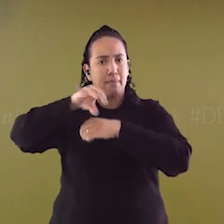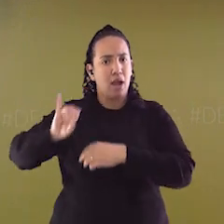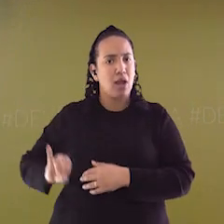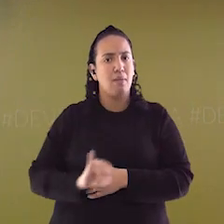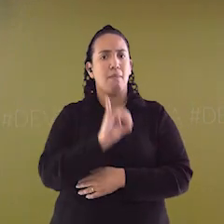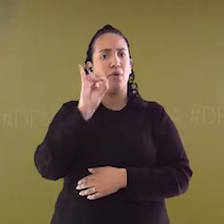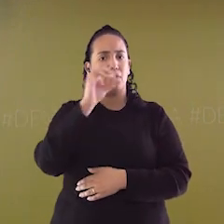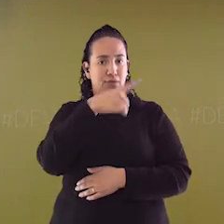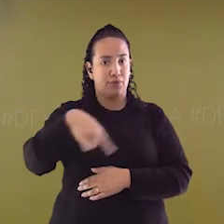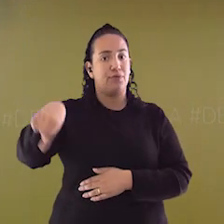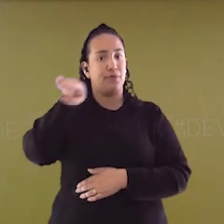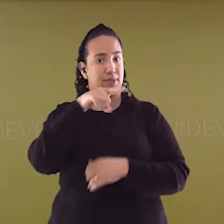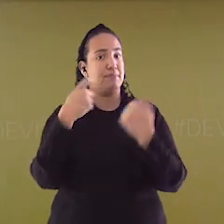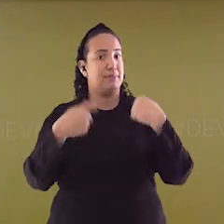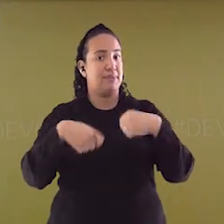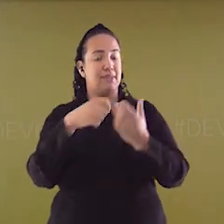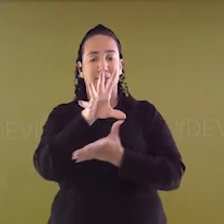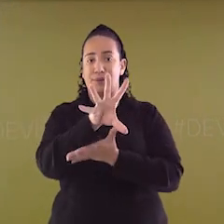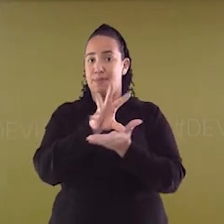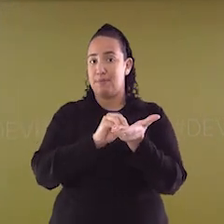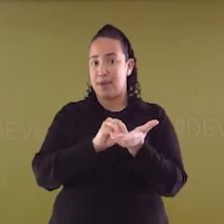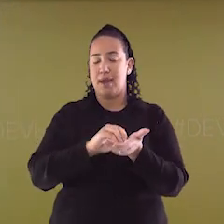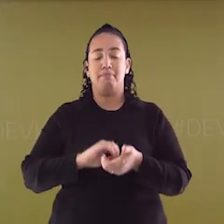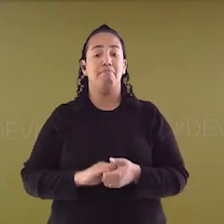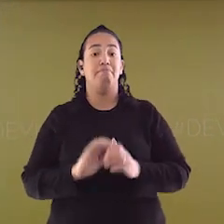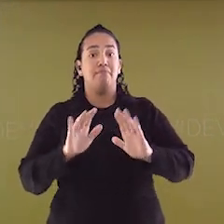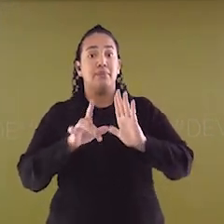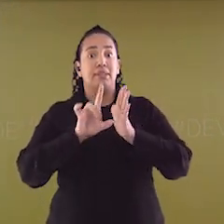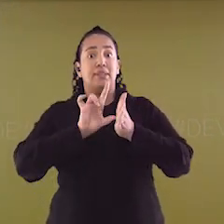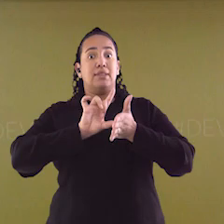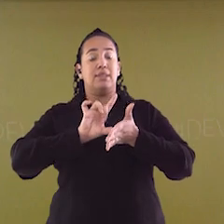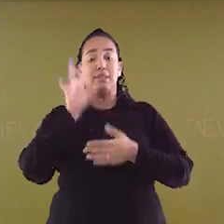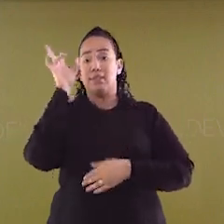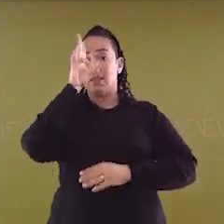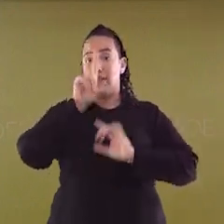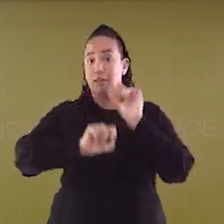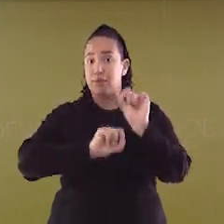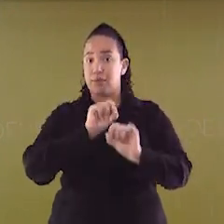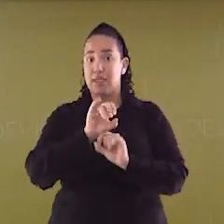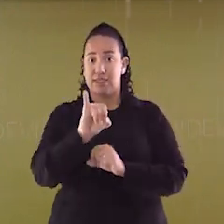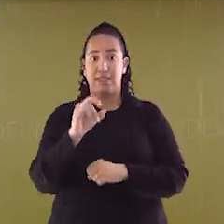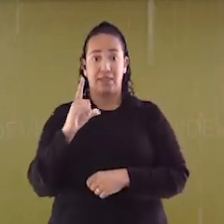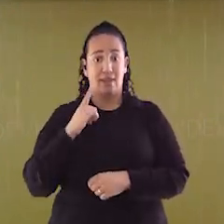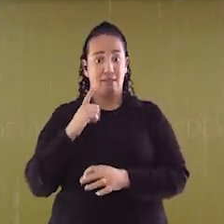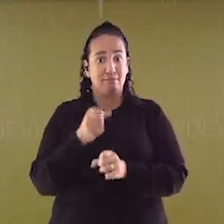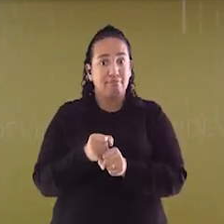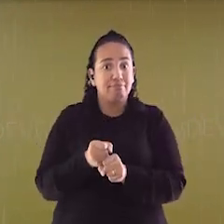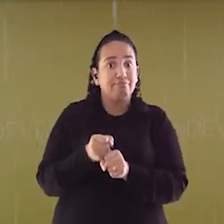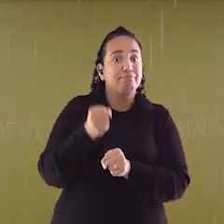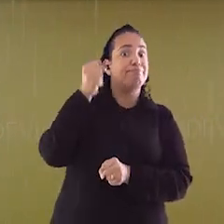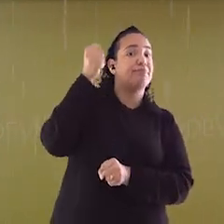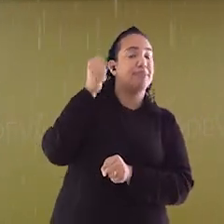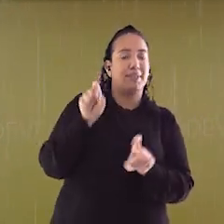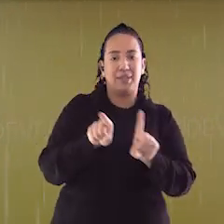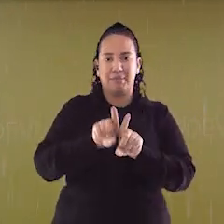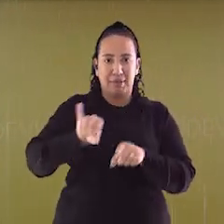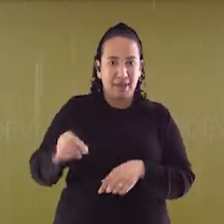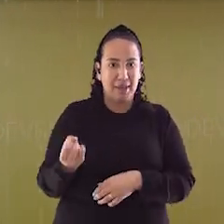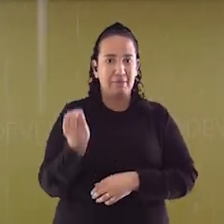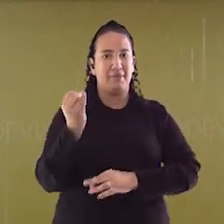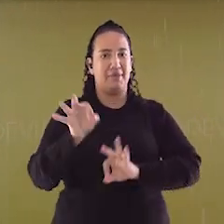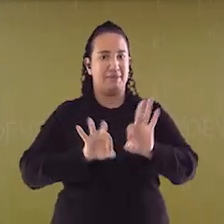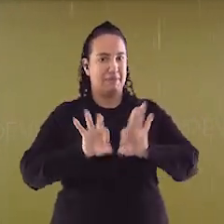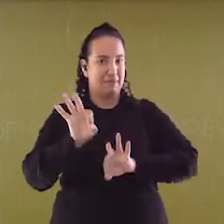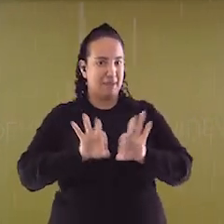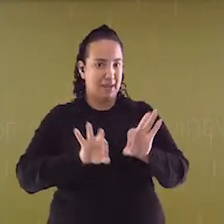vai precisar anotar. Antes que eu me esqueça, se você tiver um guarda-chuva aí na sua casa, aproveita e pega também,